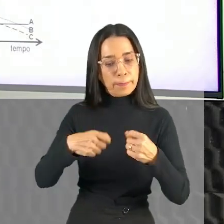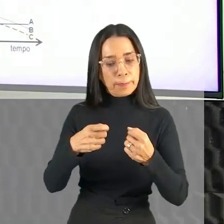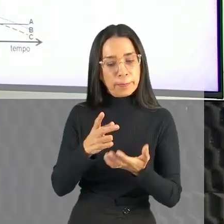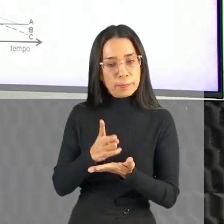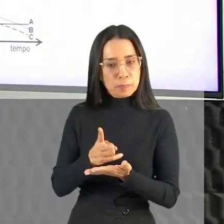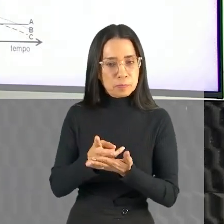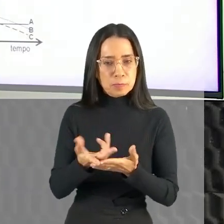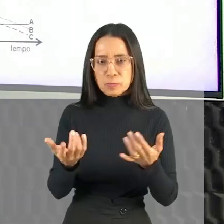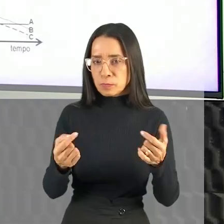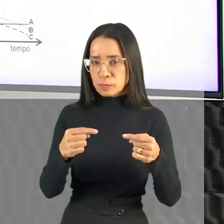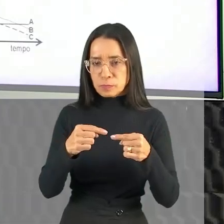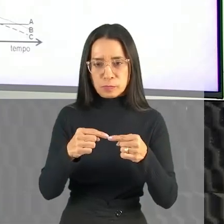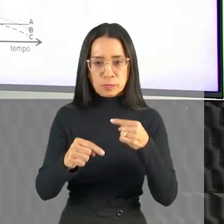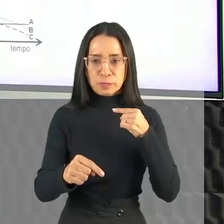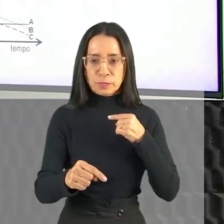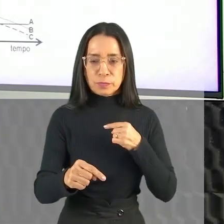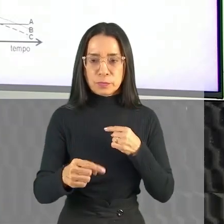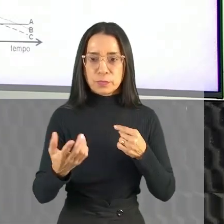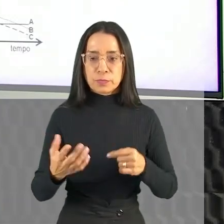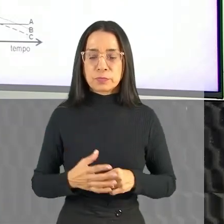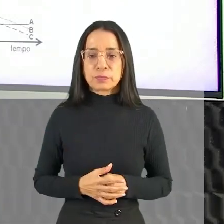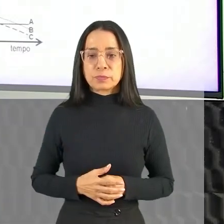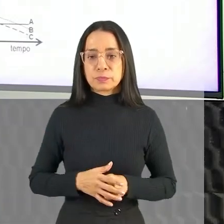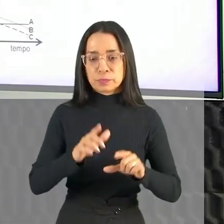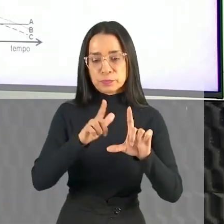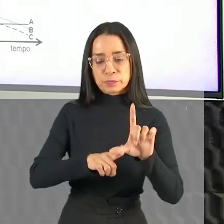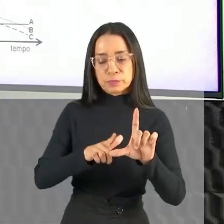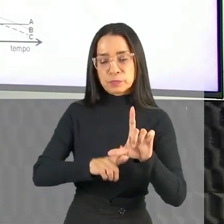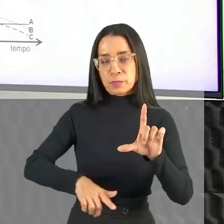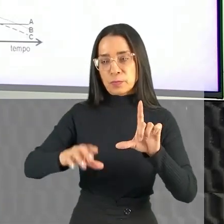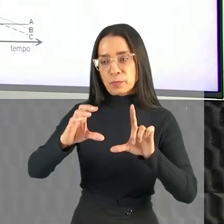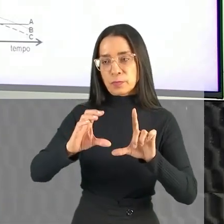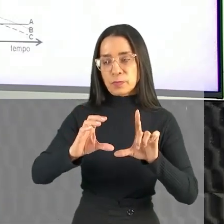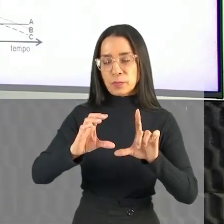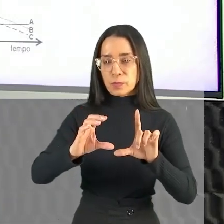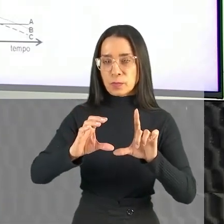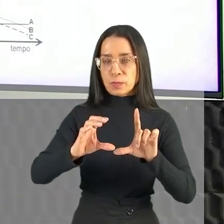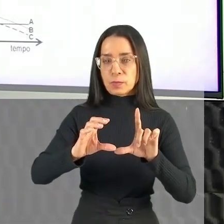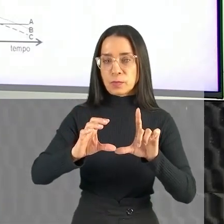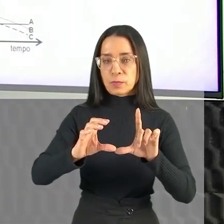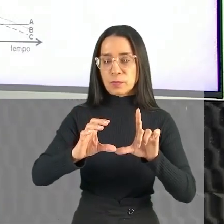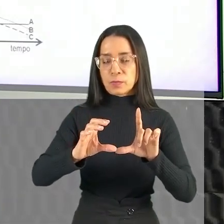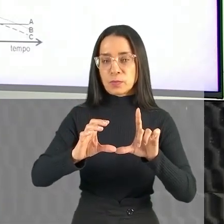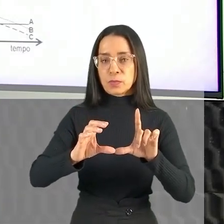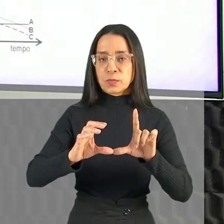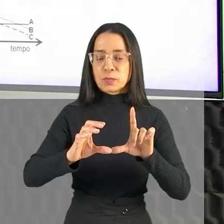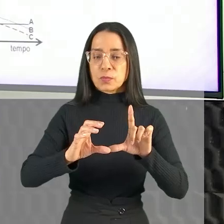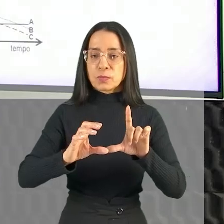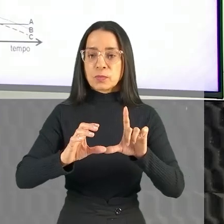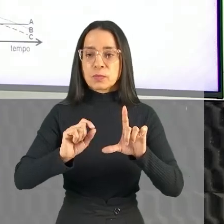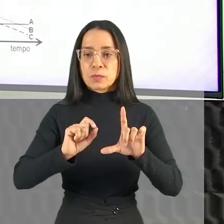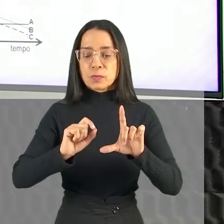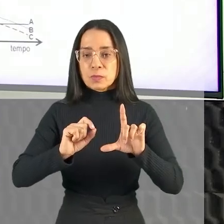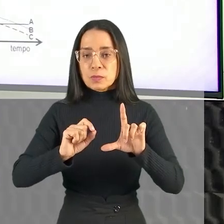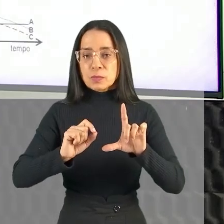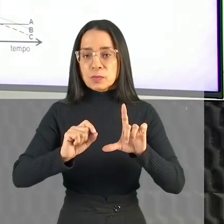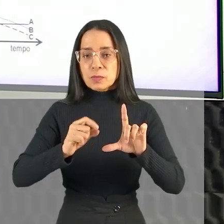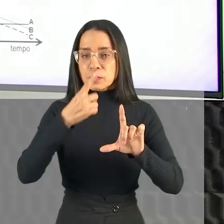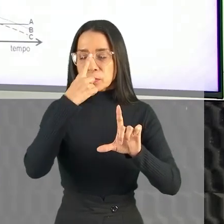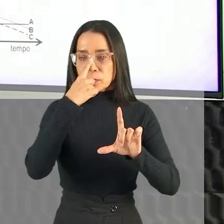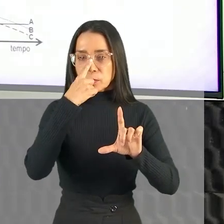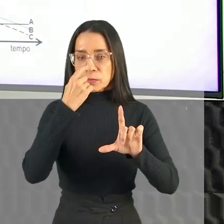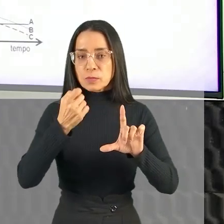ali é incoerente, o gráfico B é incoerente. O C, ele já fala o quê? Que à medida que o